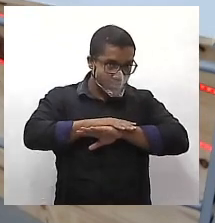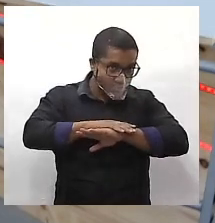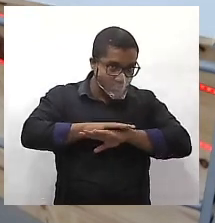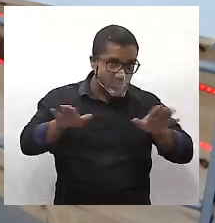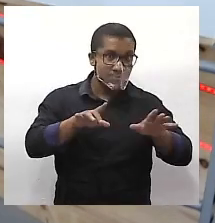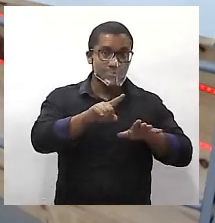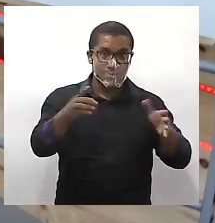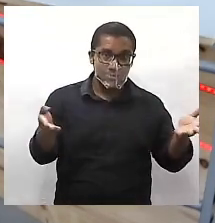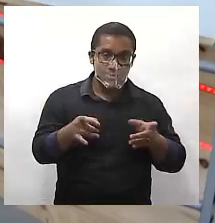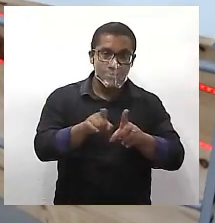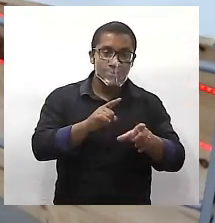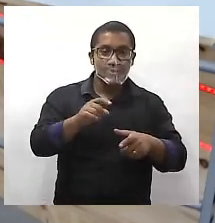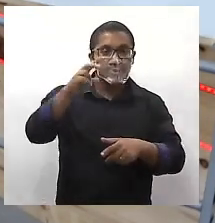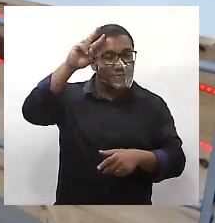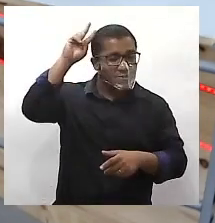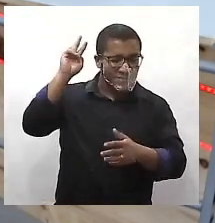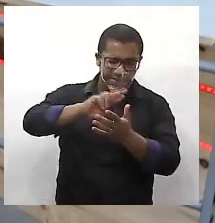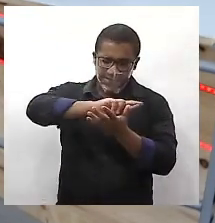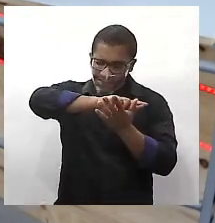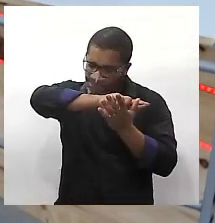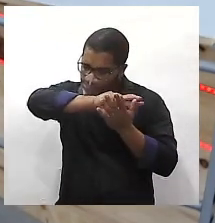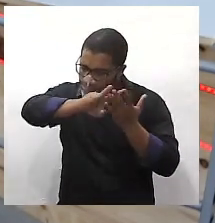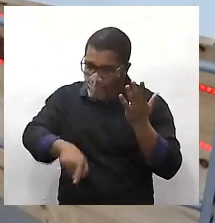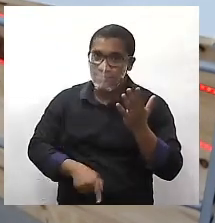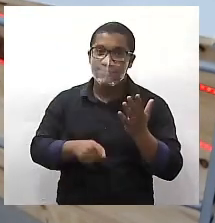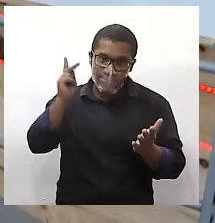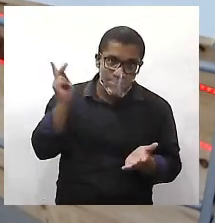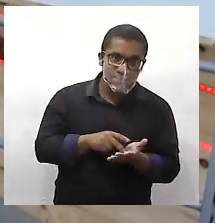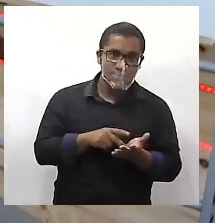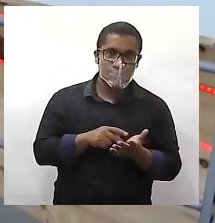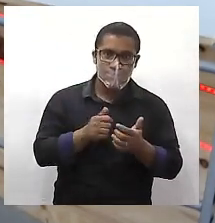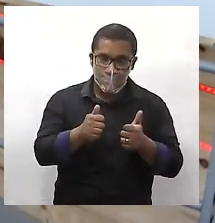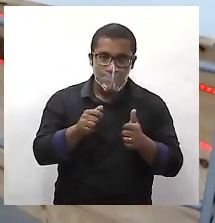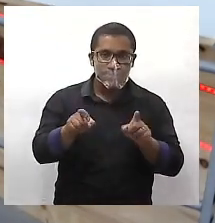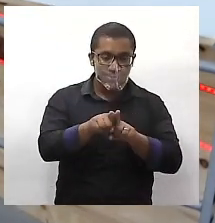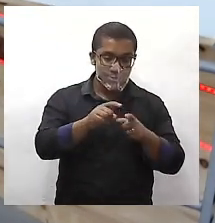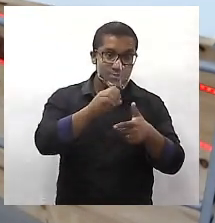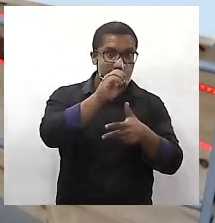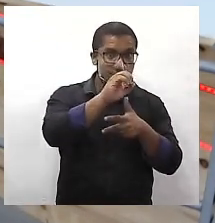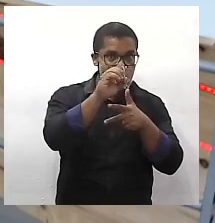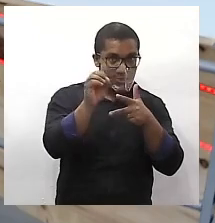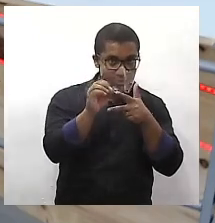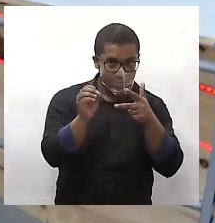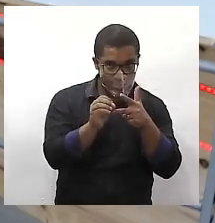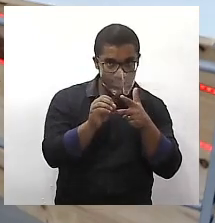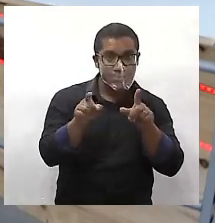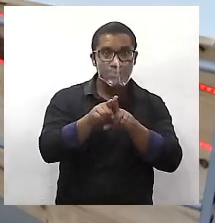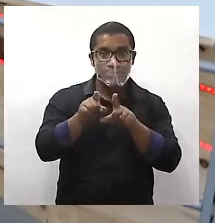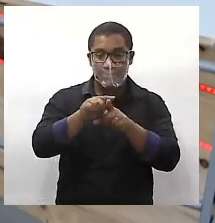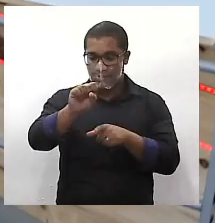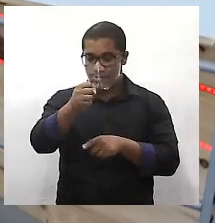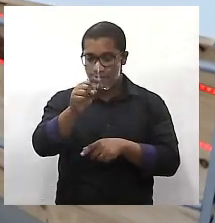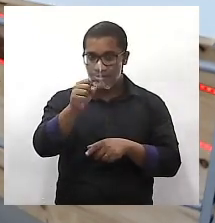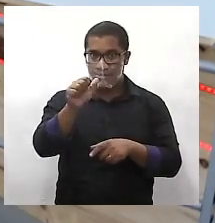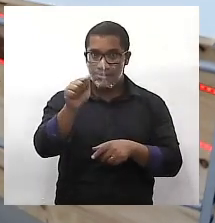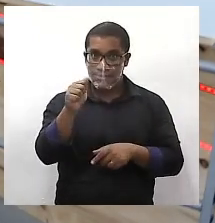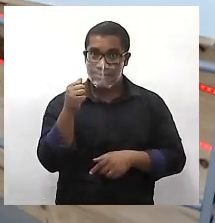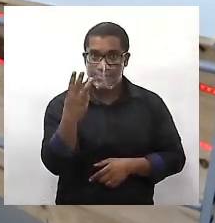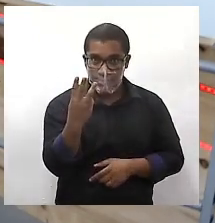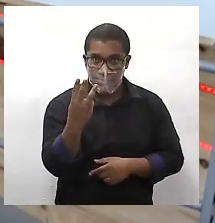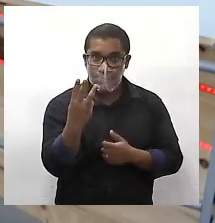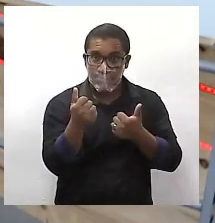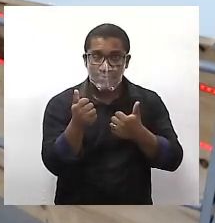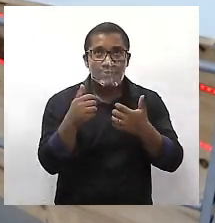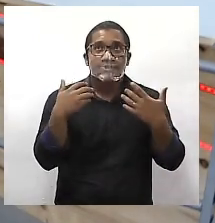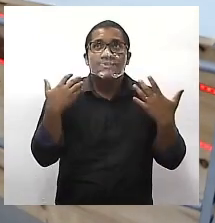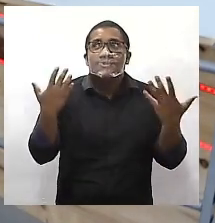fazem todos os vestibulares valendo. Tanto a prova do Enem como a prova do SSA 3. Aí o que é que acontece?